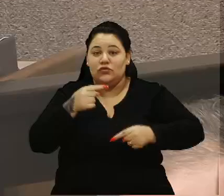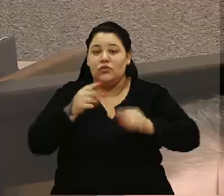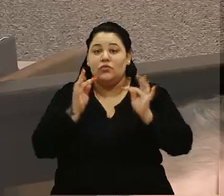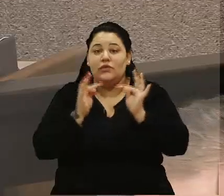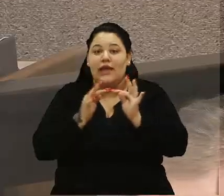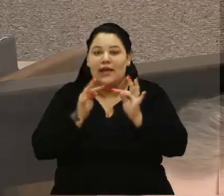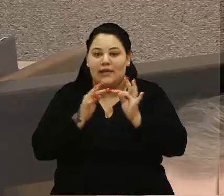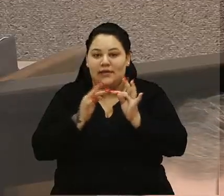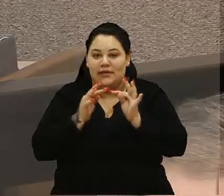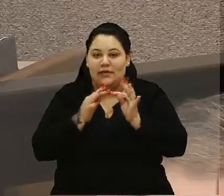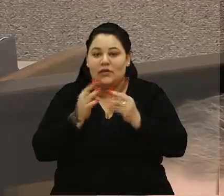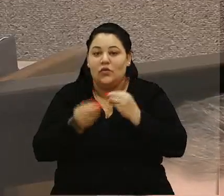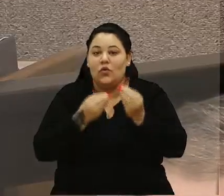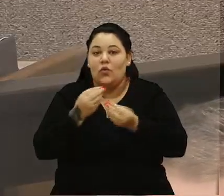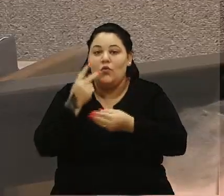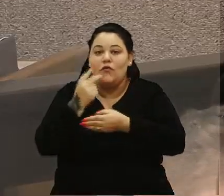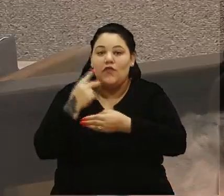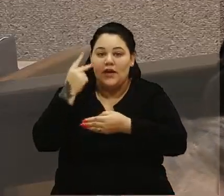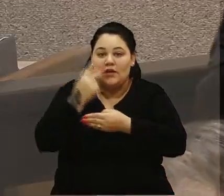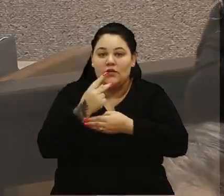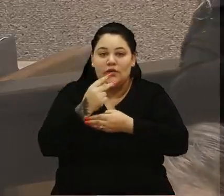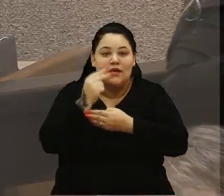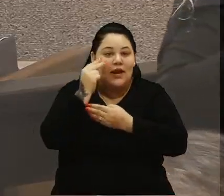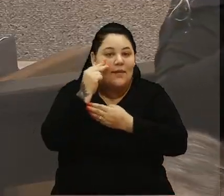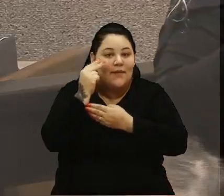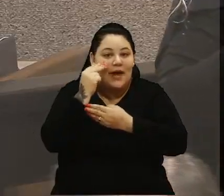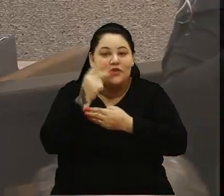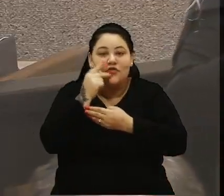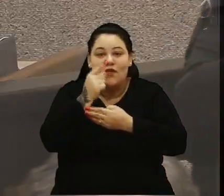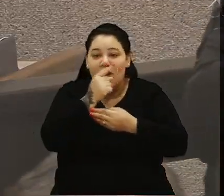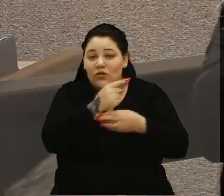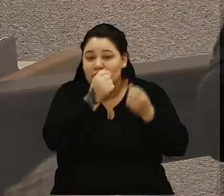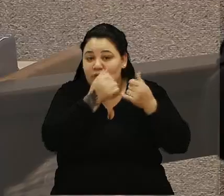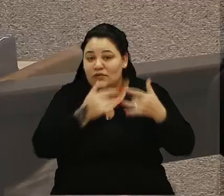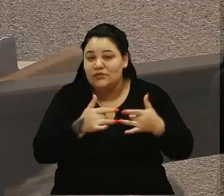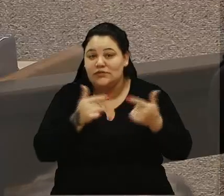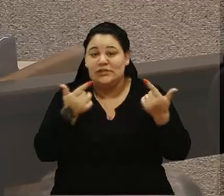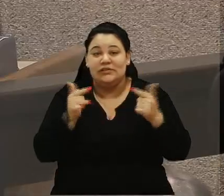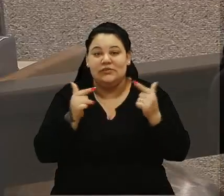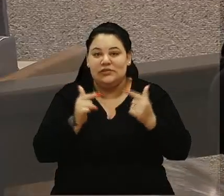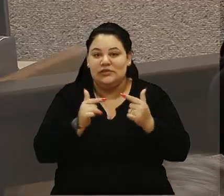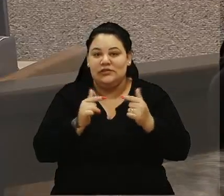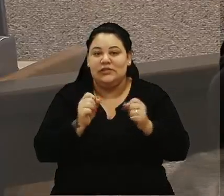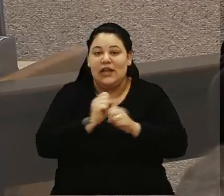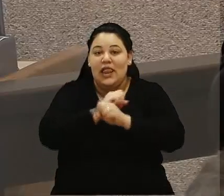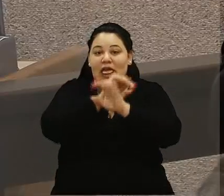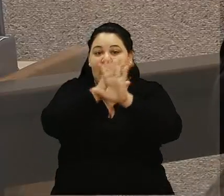técnica. Como o vereador Cláudio Libardi disse, não tem a especificação